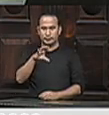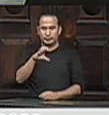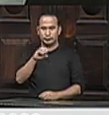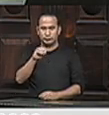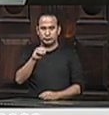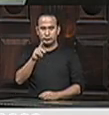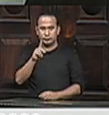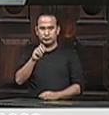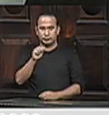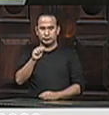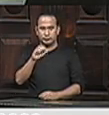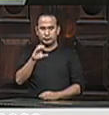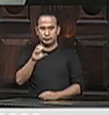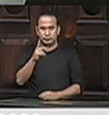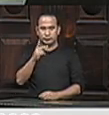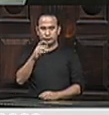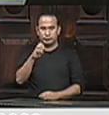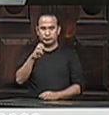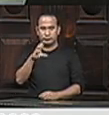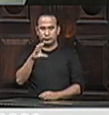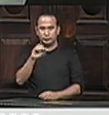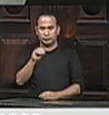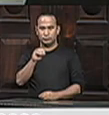Deputada Tia Ju.